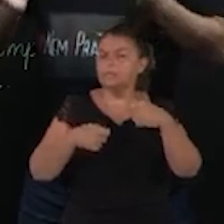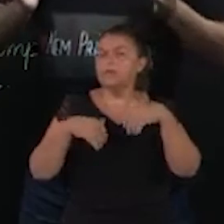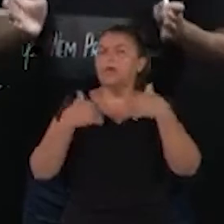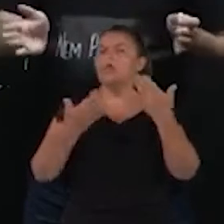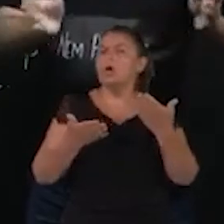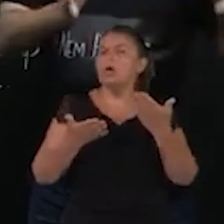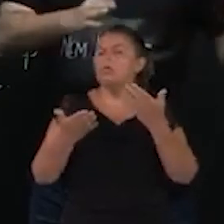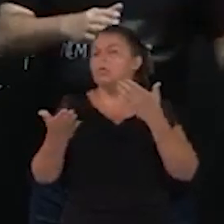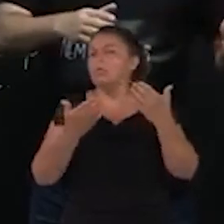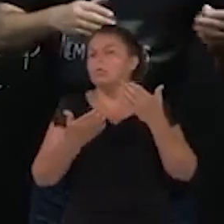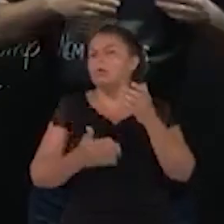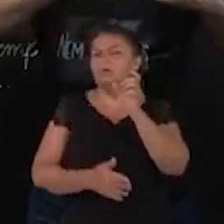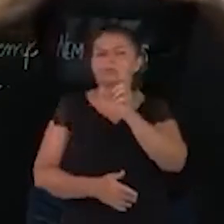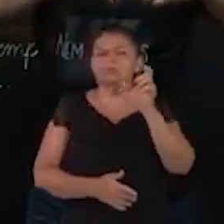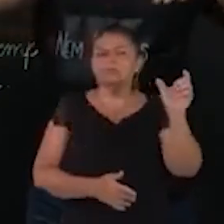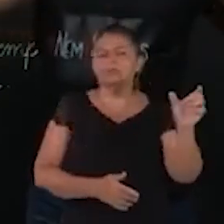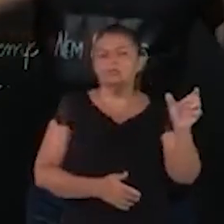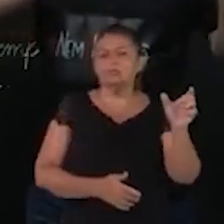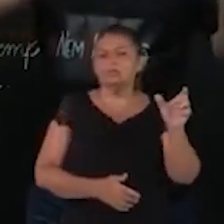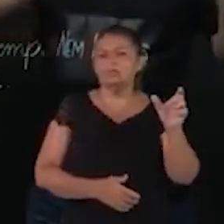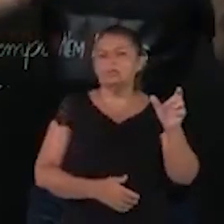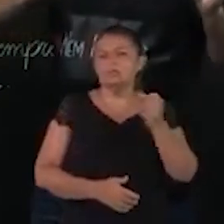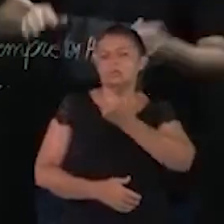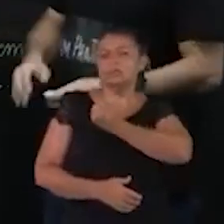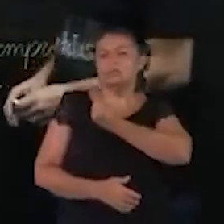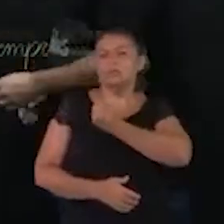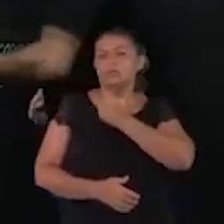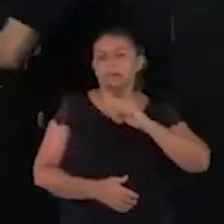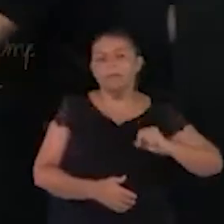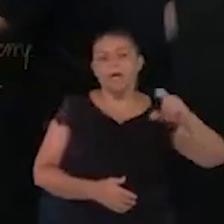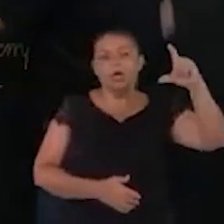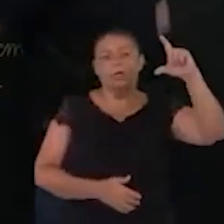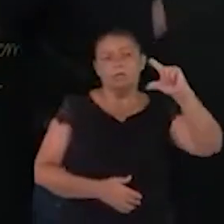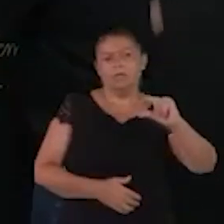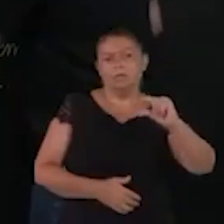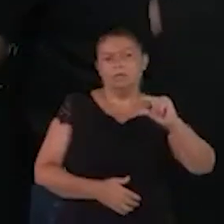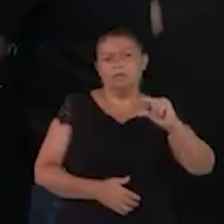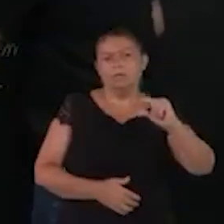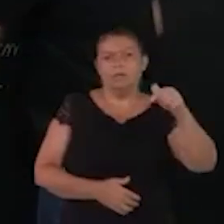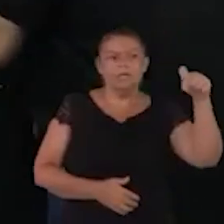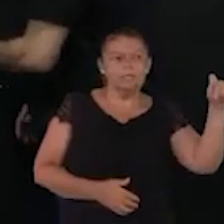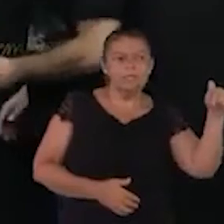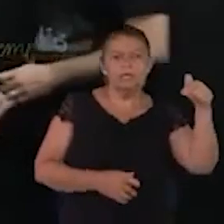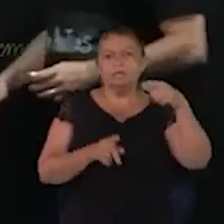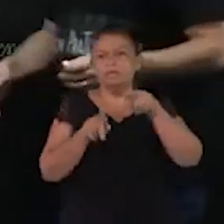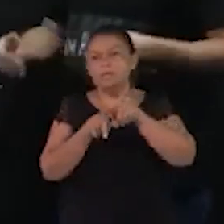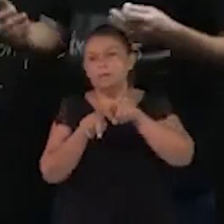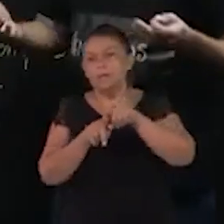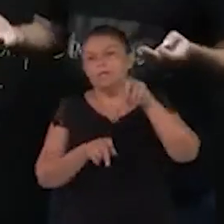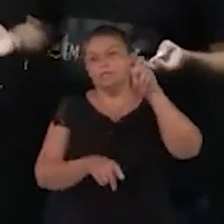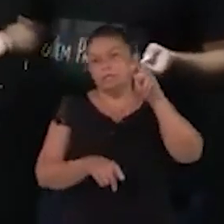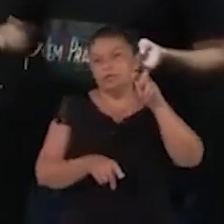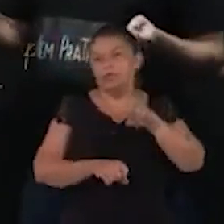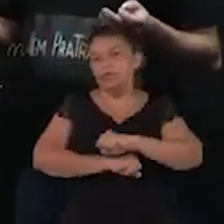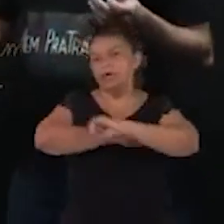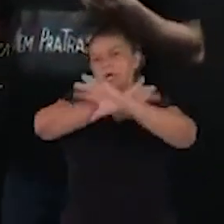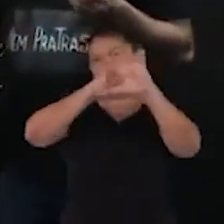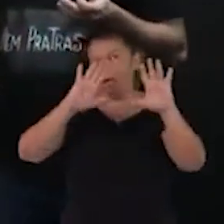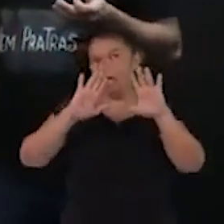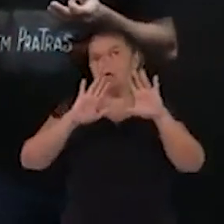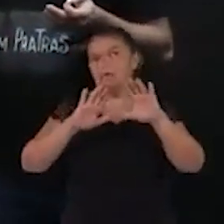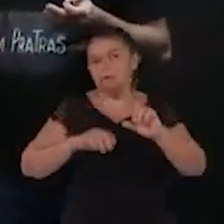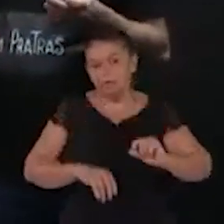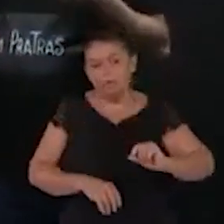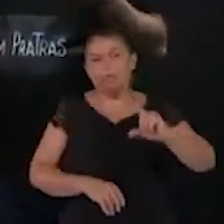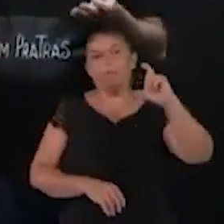é o maior dentre esses dois, esquecendo o sinal. Então, entre 7 e 5, logicamente,